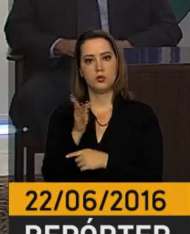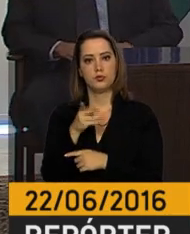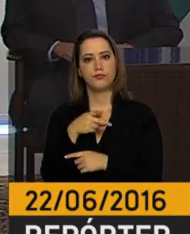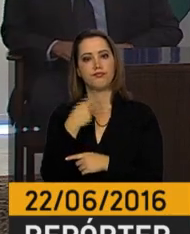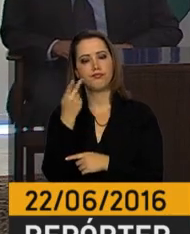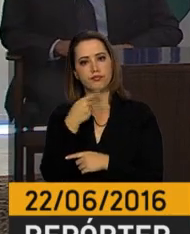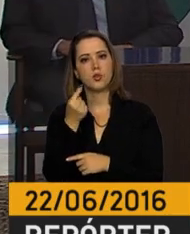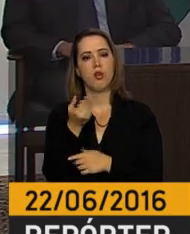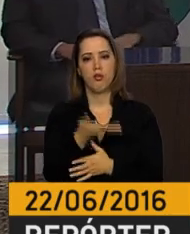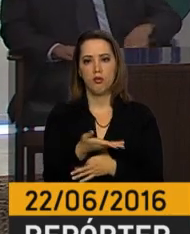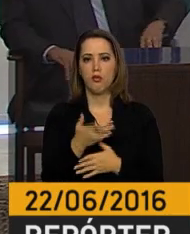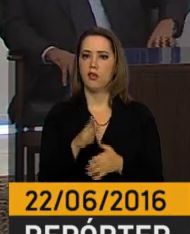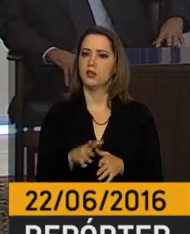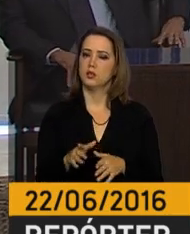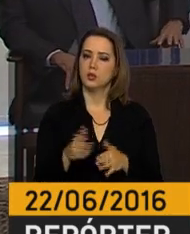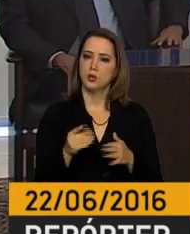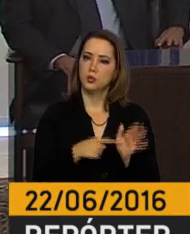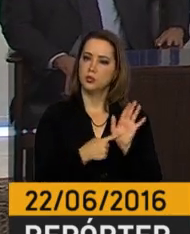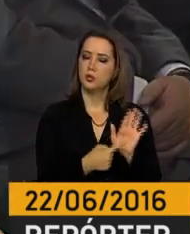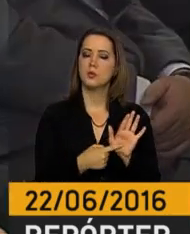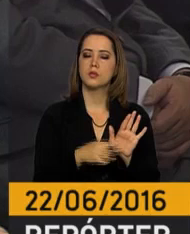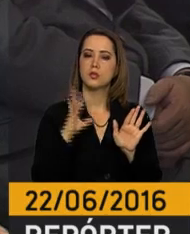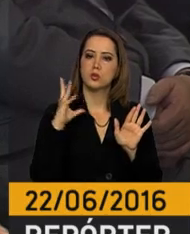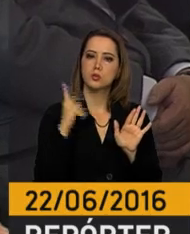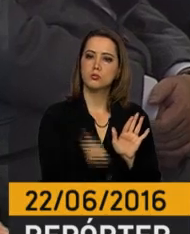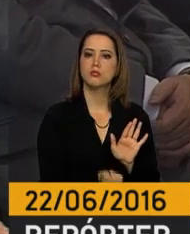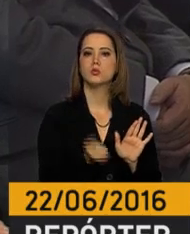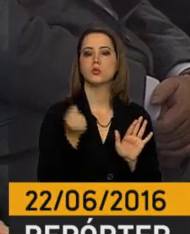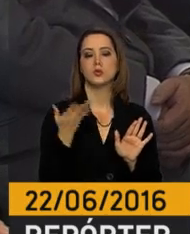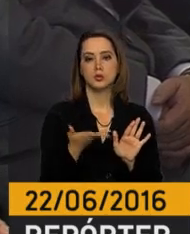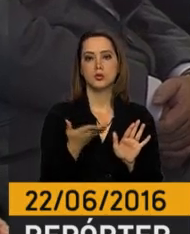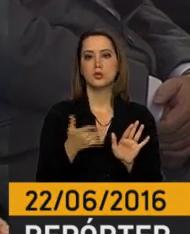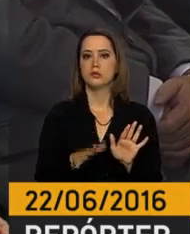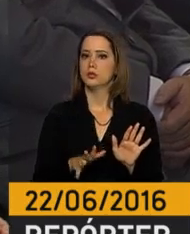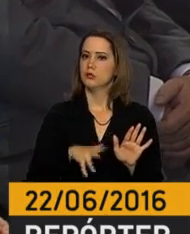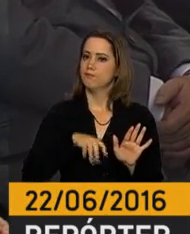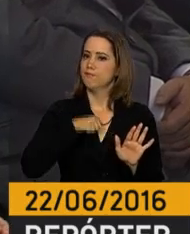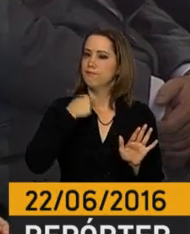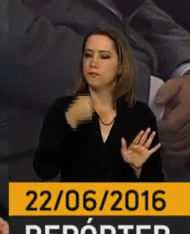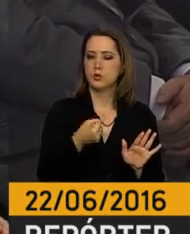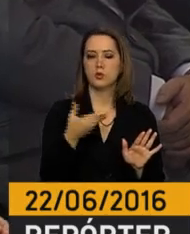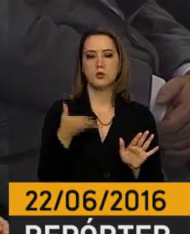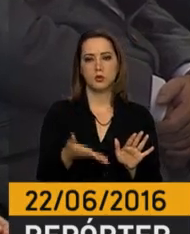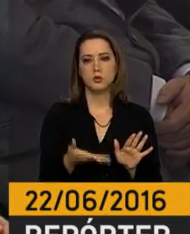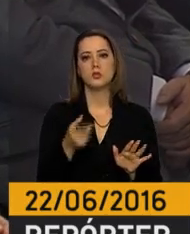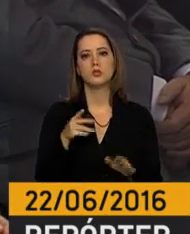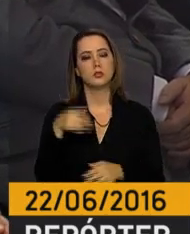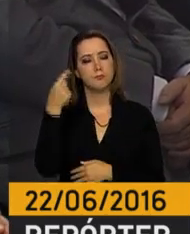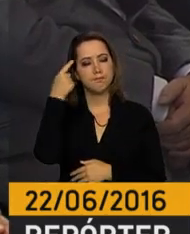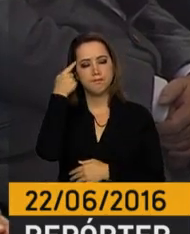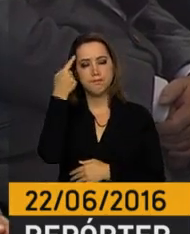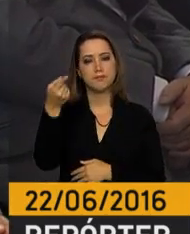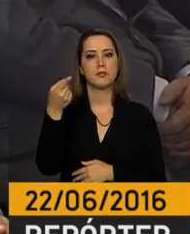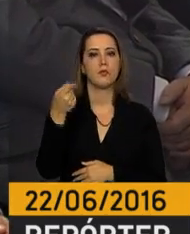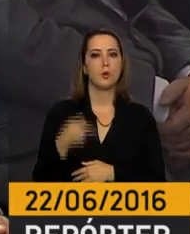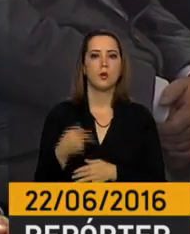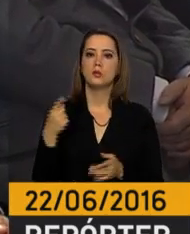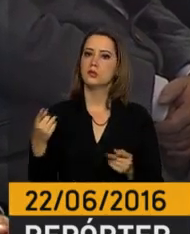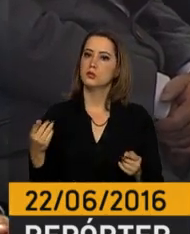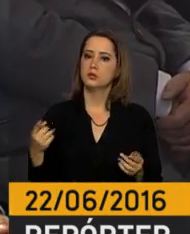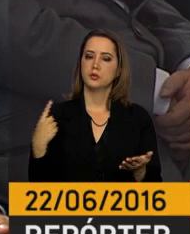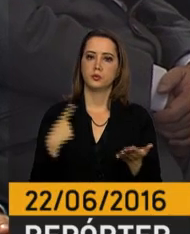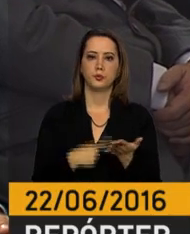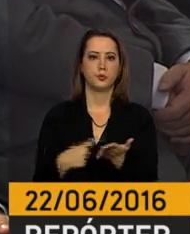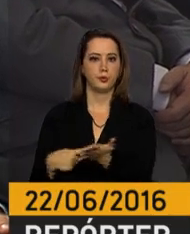vez todo esse entusiasmo esse a aguerrimento né a as suas ideias e aos seus